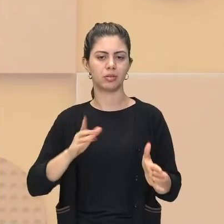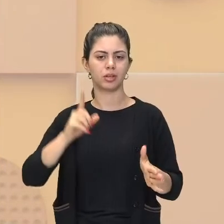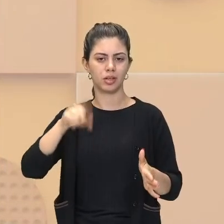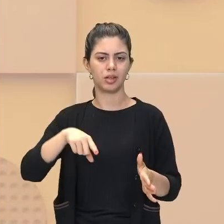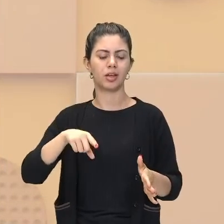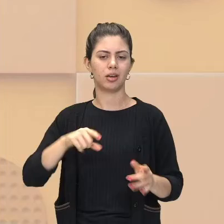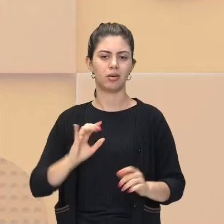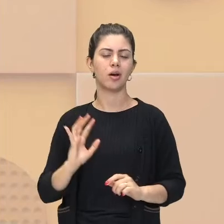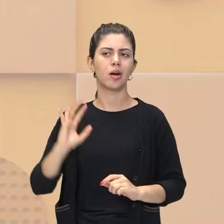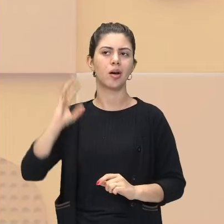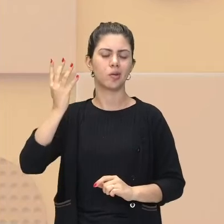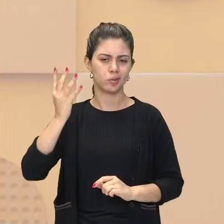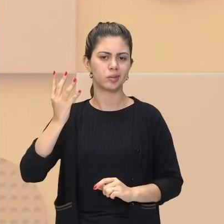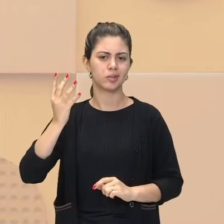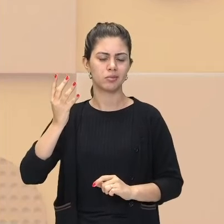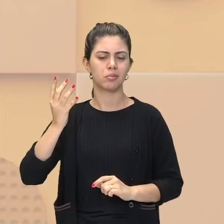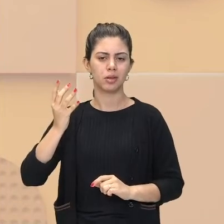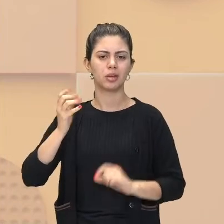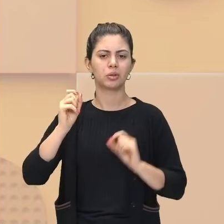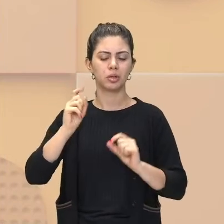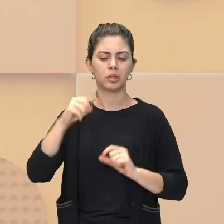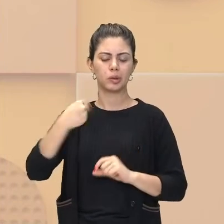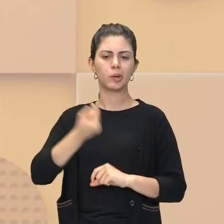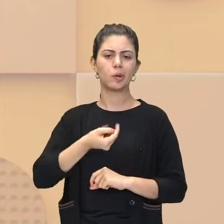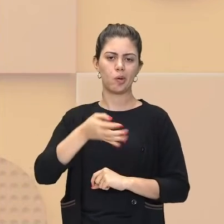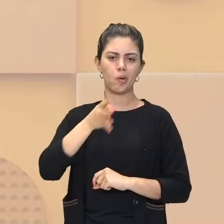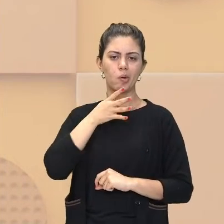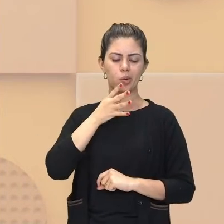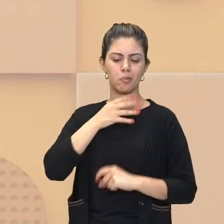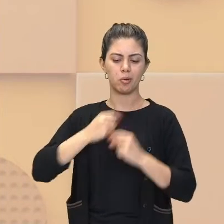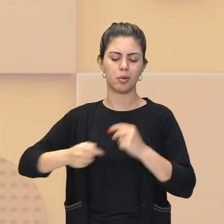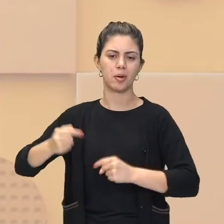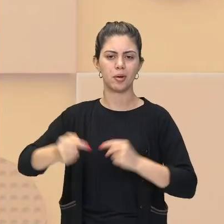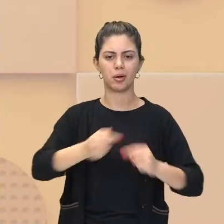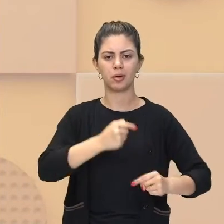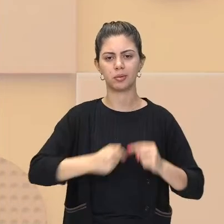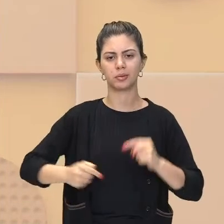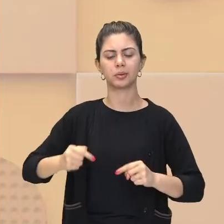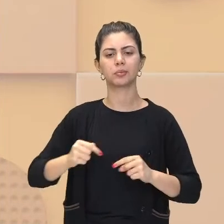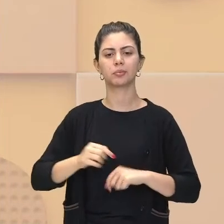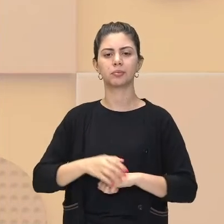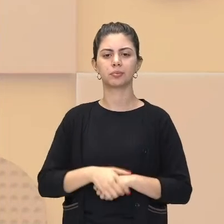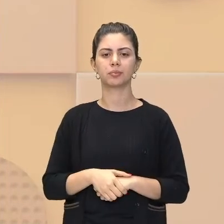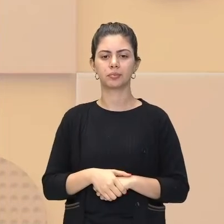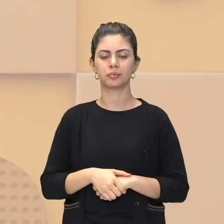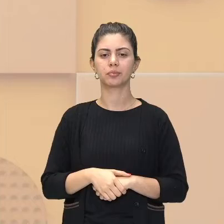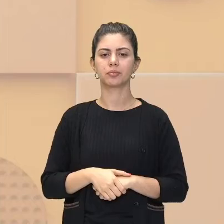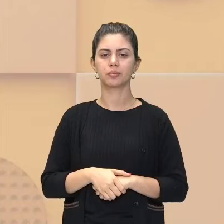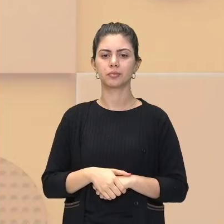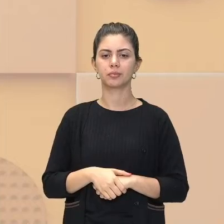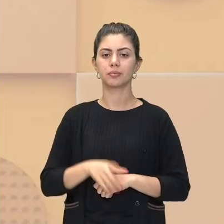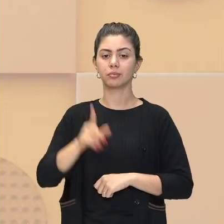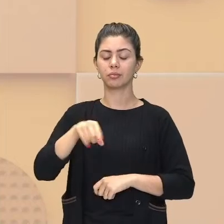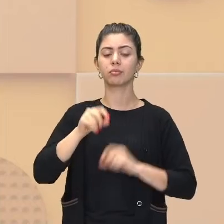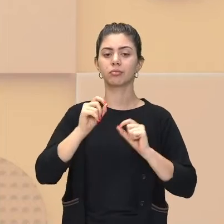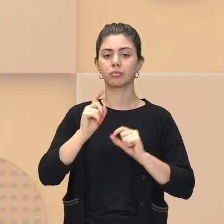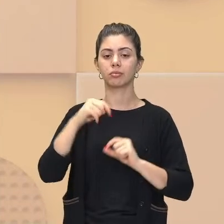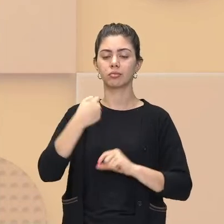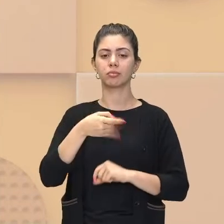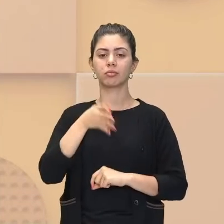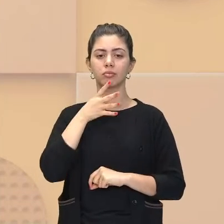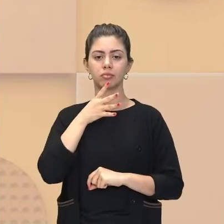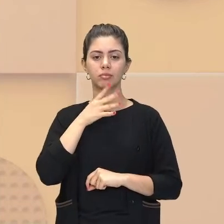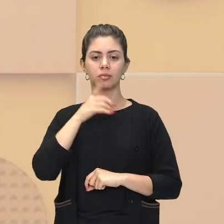dos eventos mais conhecidos desse conflito vai ficar conhecido como o Cerco